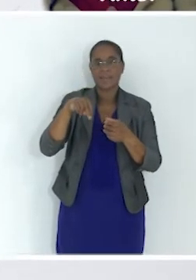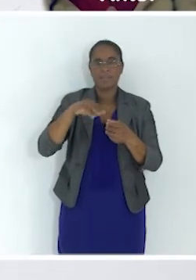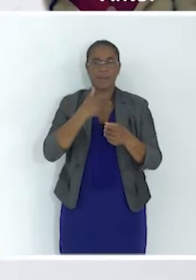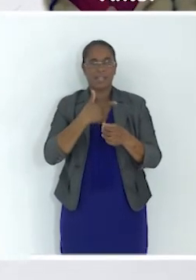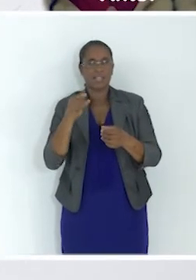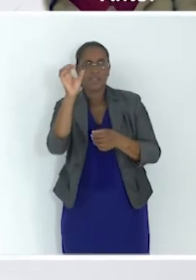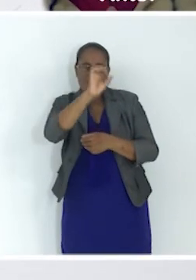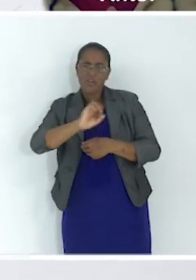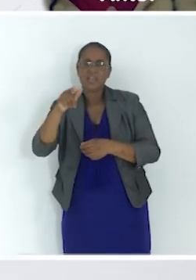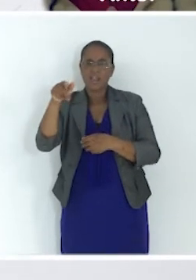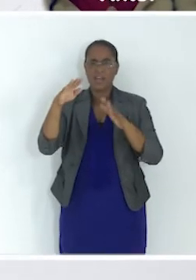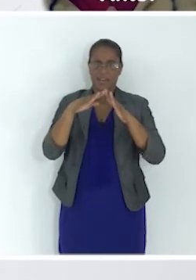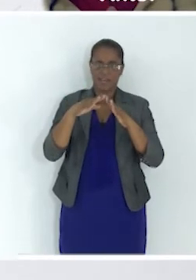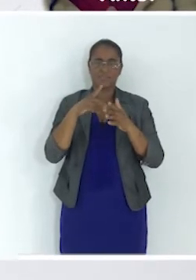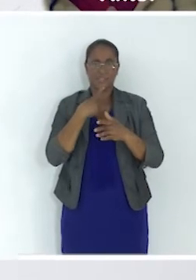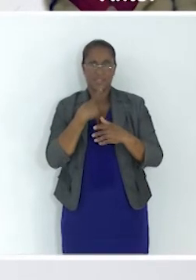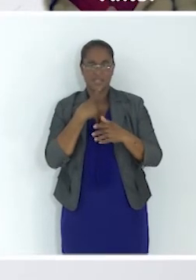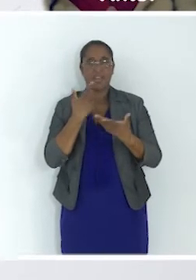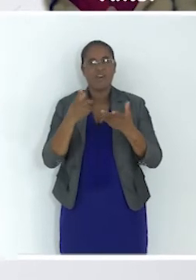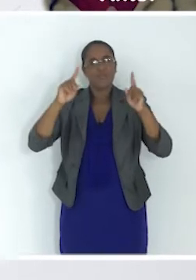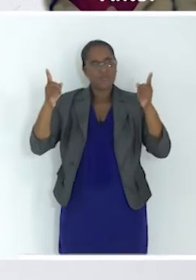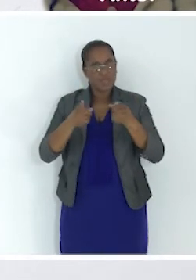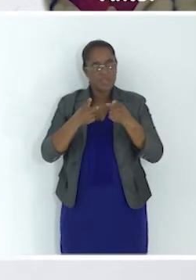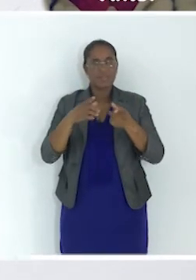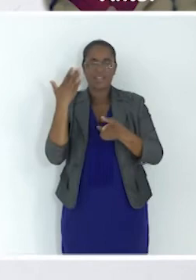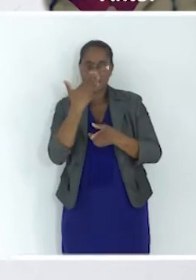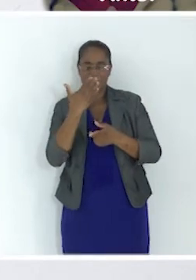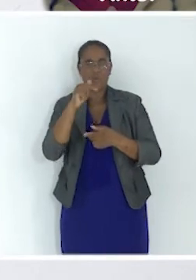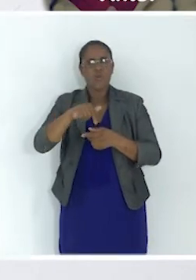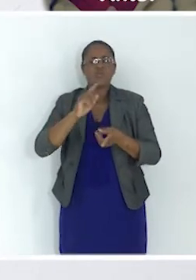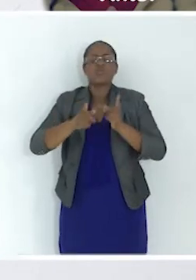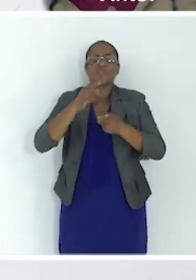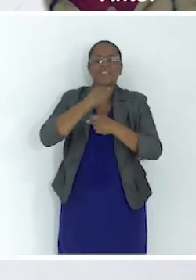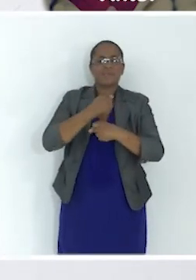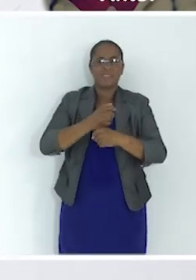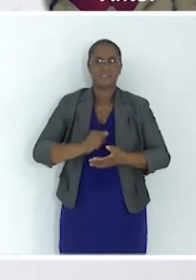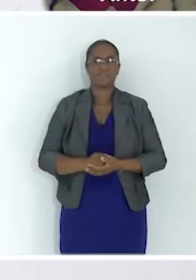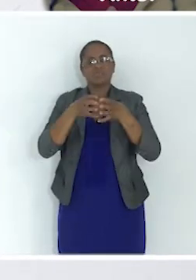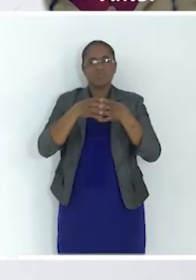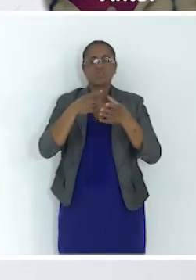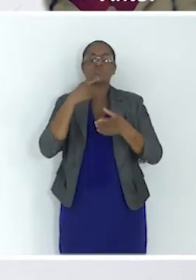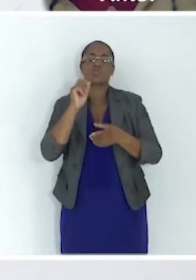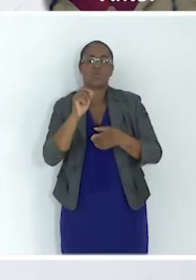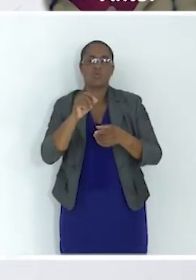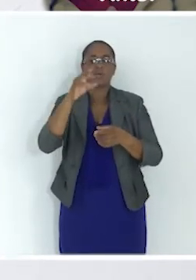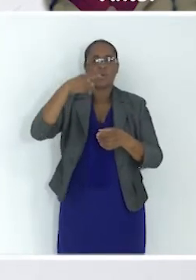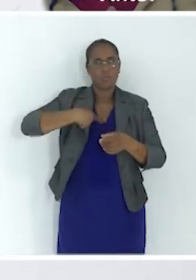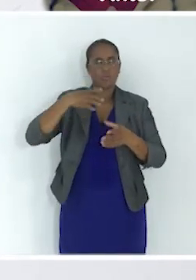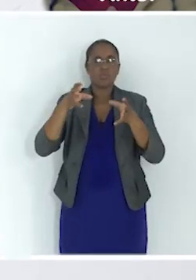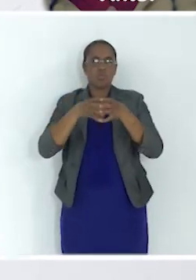aula. Então, hoje o que é que nós vimos? Vimos subclasse dos nomes, próprios comuns, coletivos, concretos